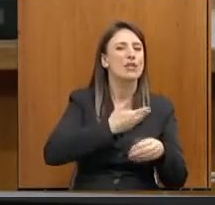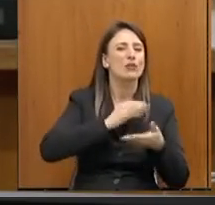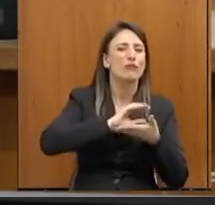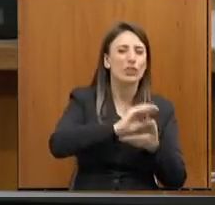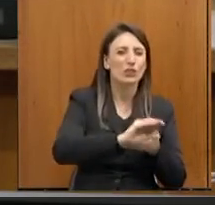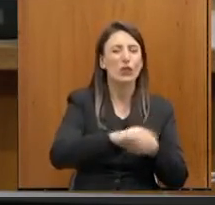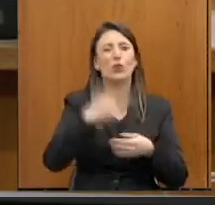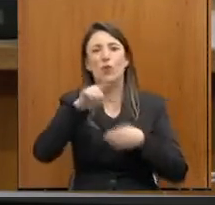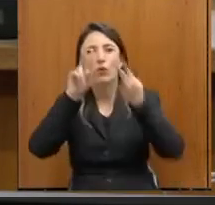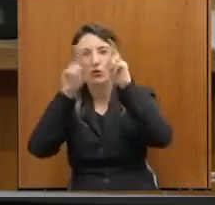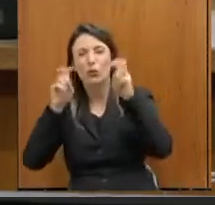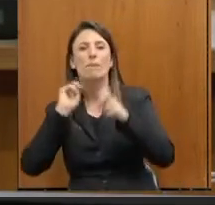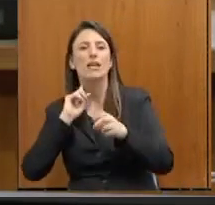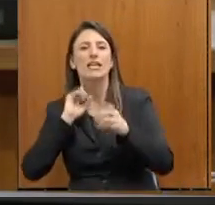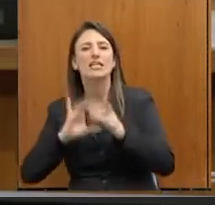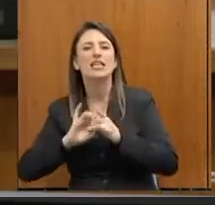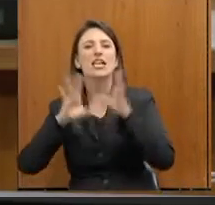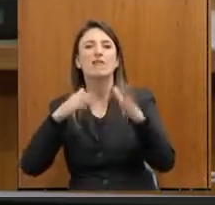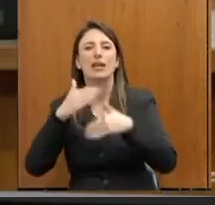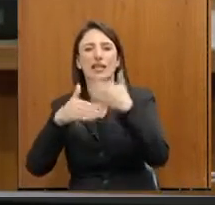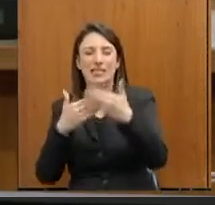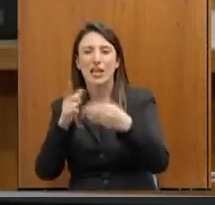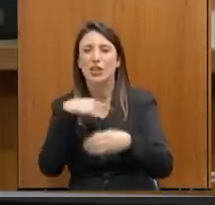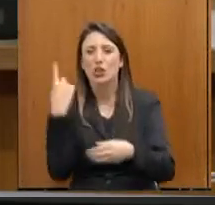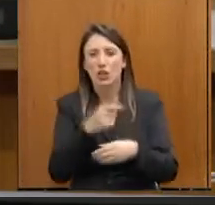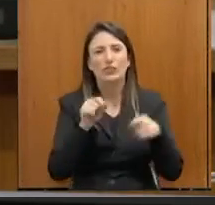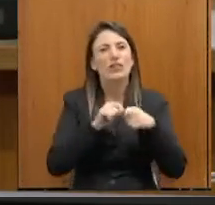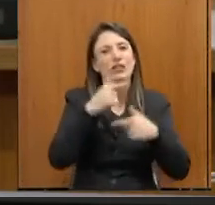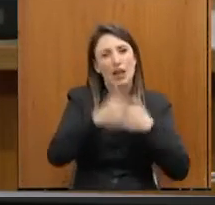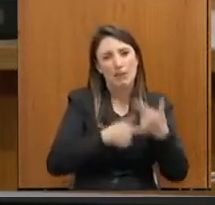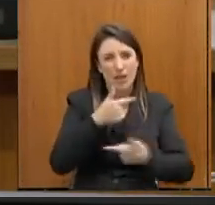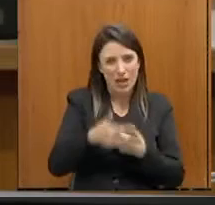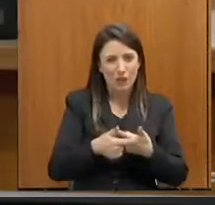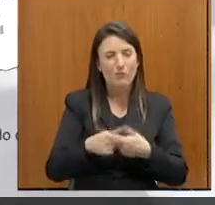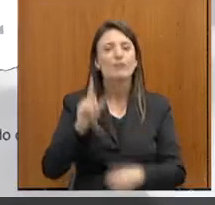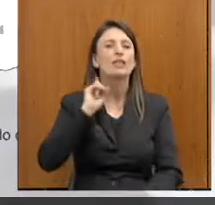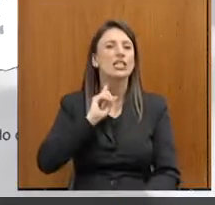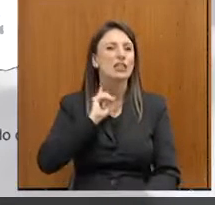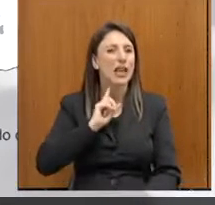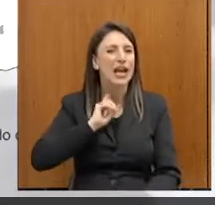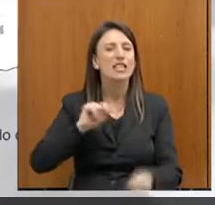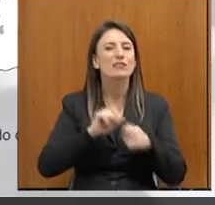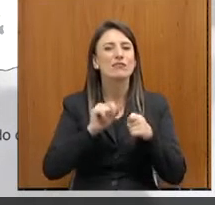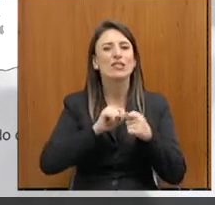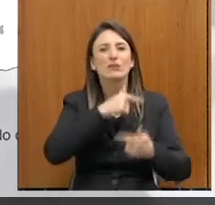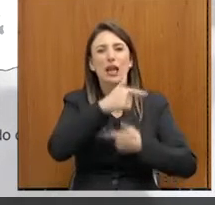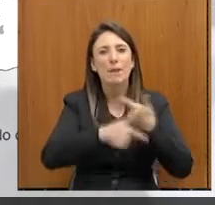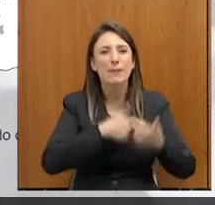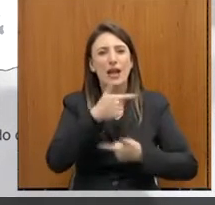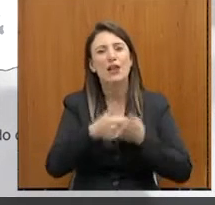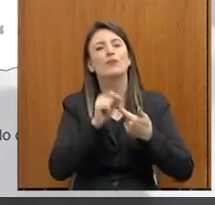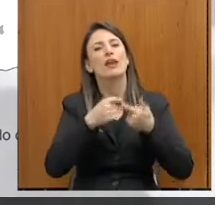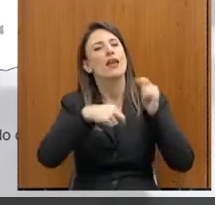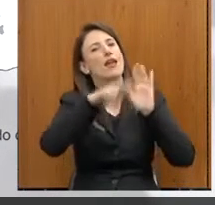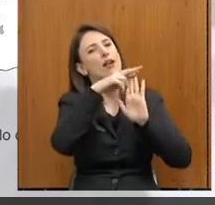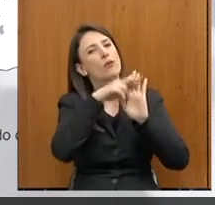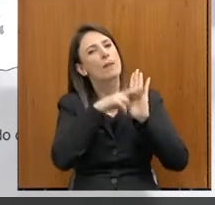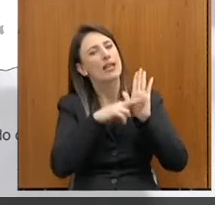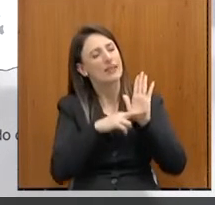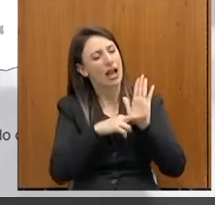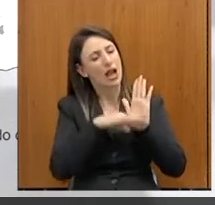crescer nós estamos fazendo um trabalho Minas Gerais fez o trabalho de regulamentar